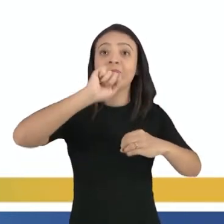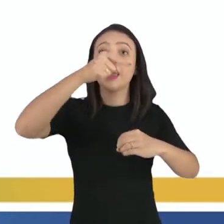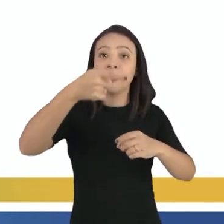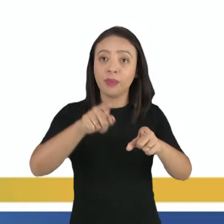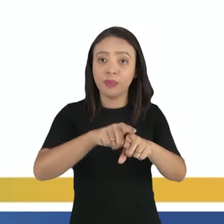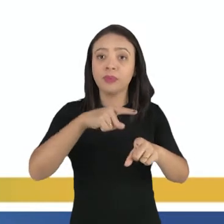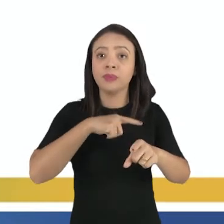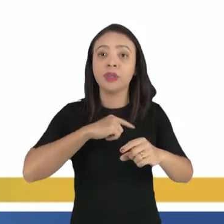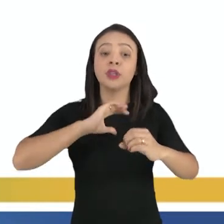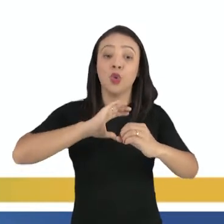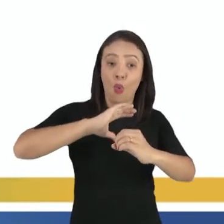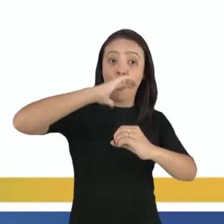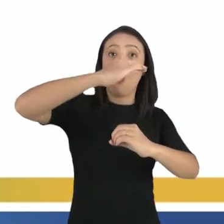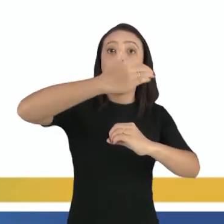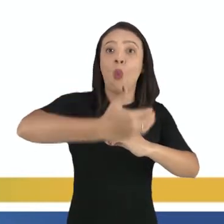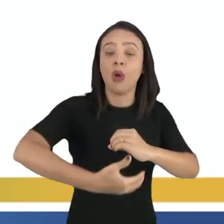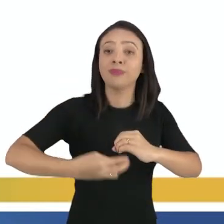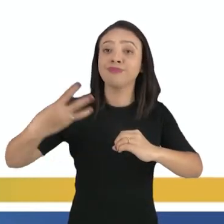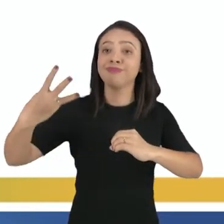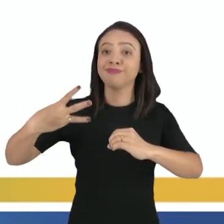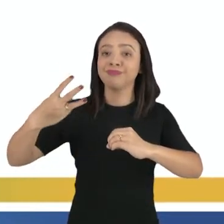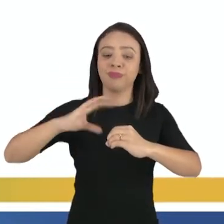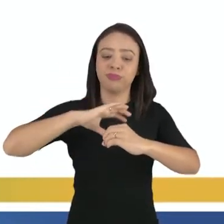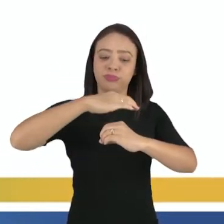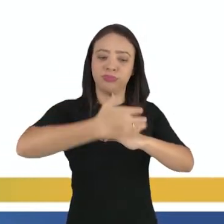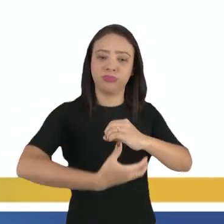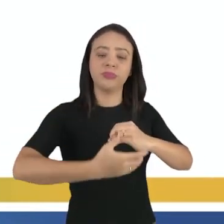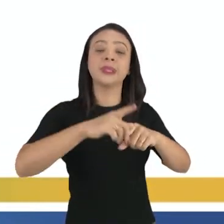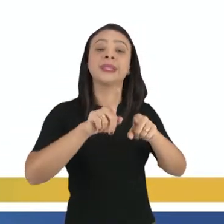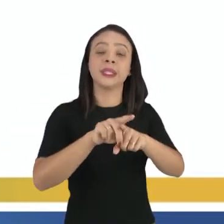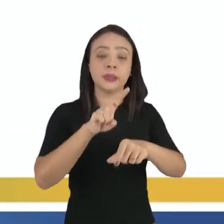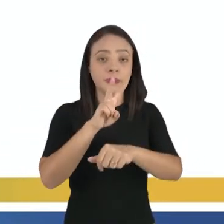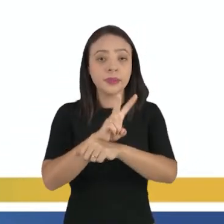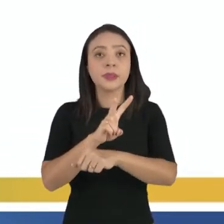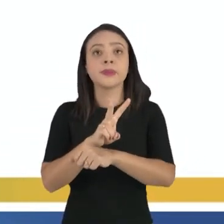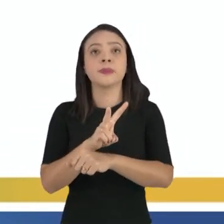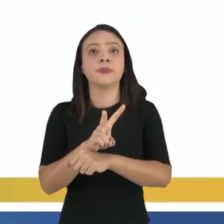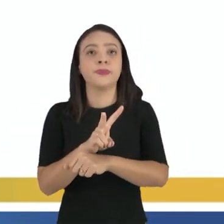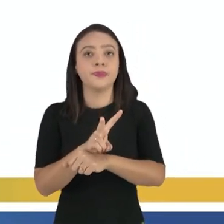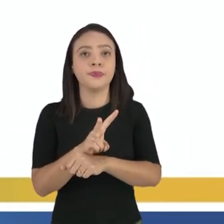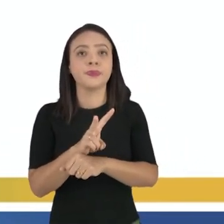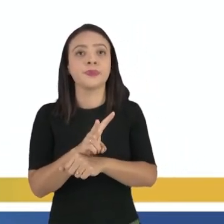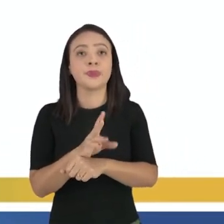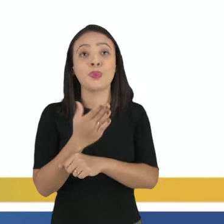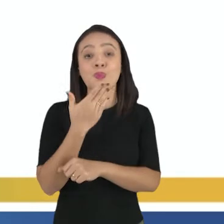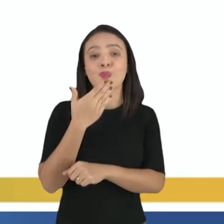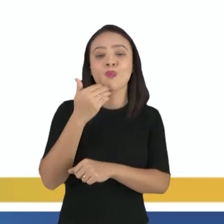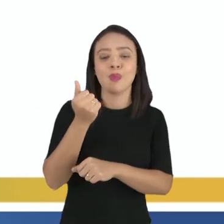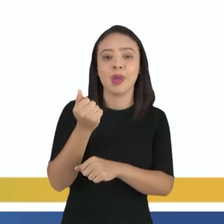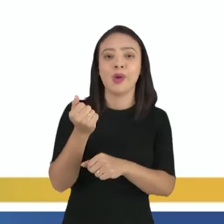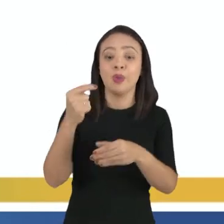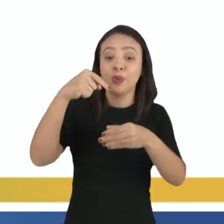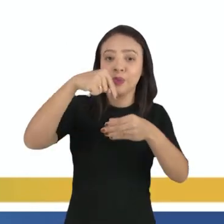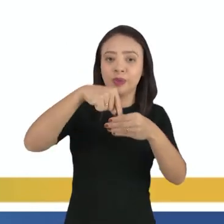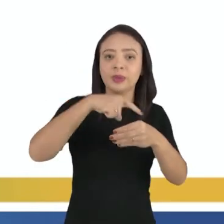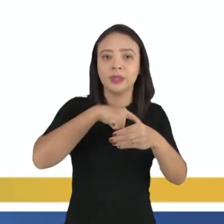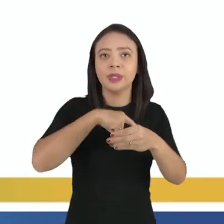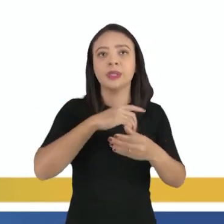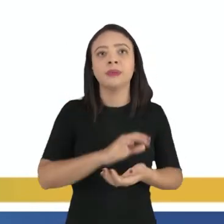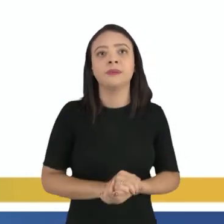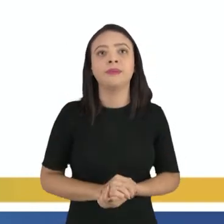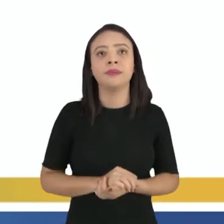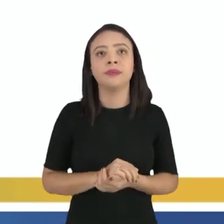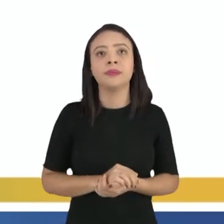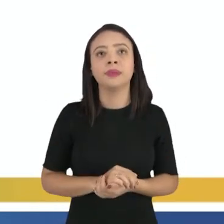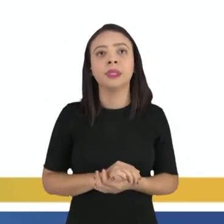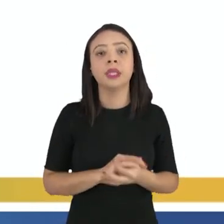proteção para esse núcleo, existe outro tecido que também protege, né, mais ainda esse núcleo. Então, a corona radiata